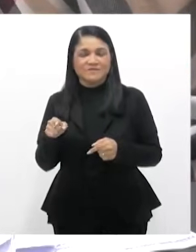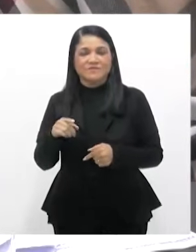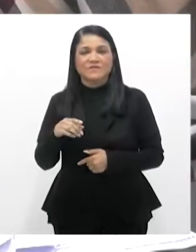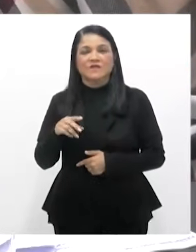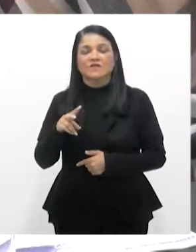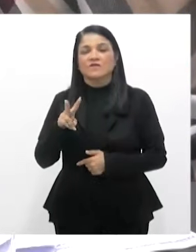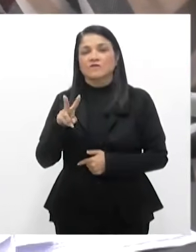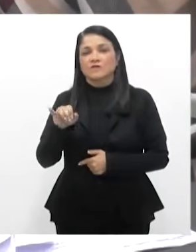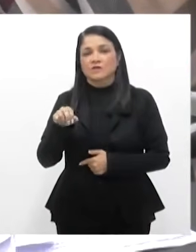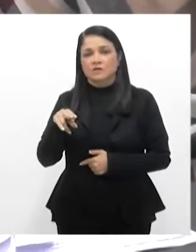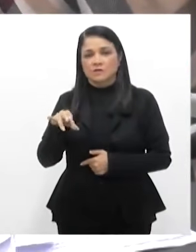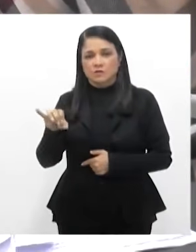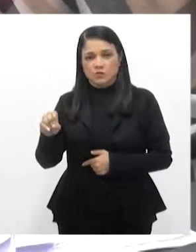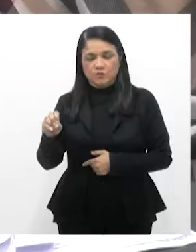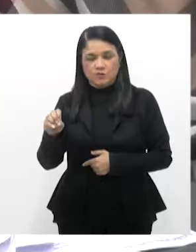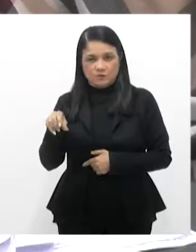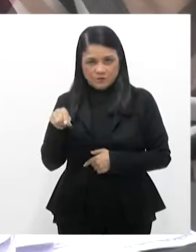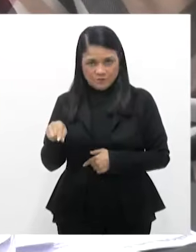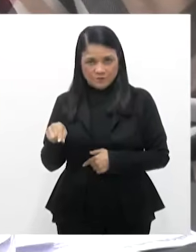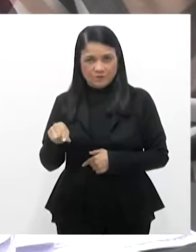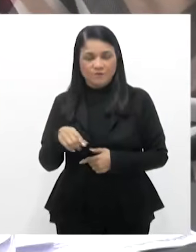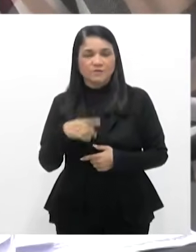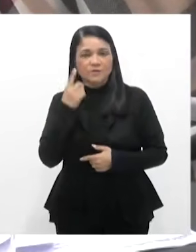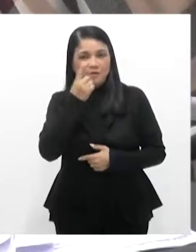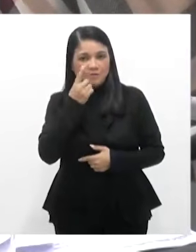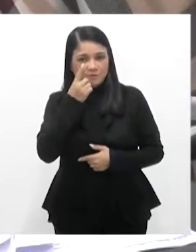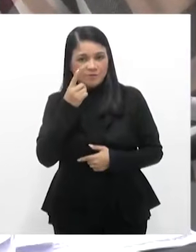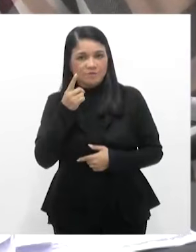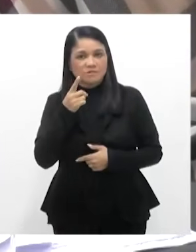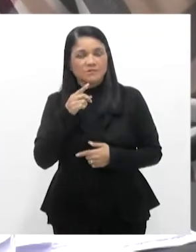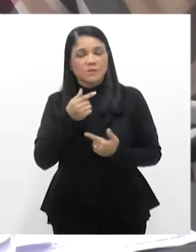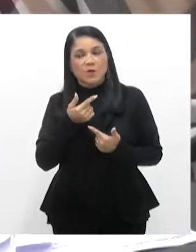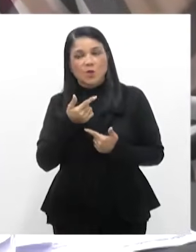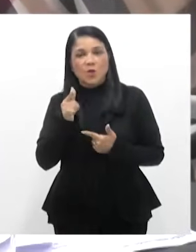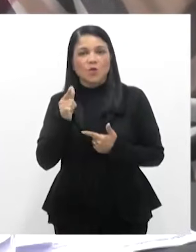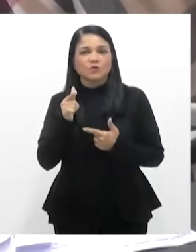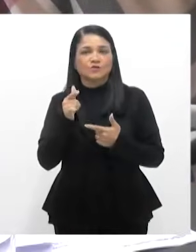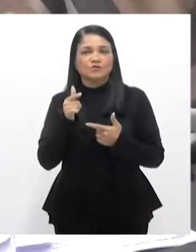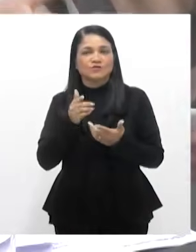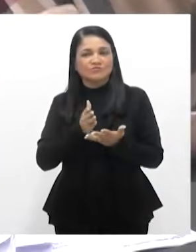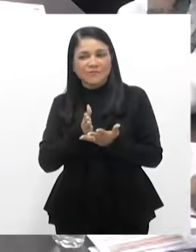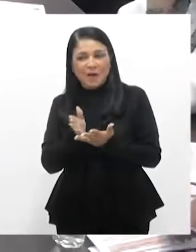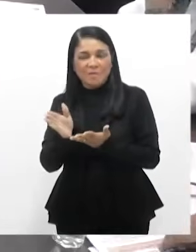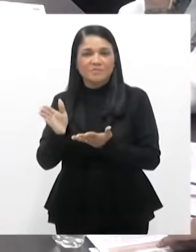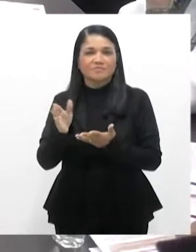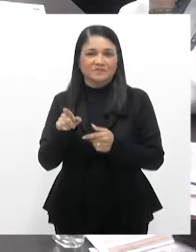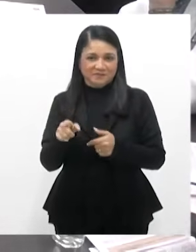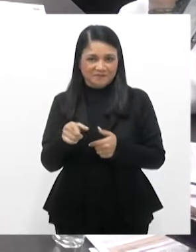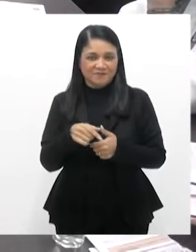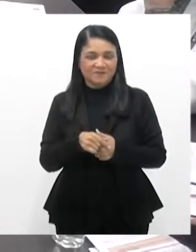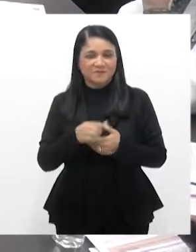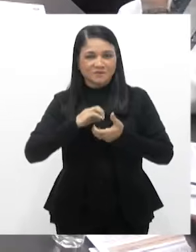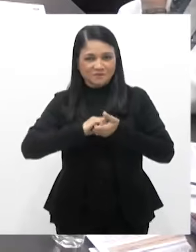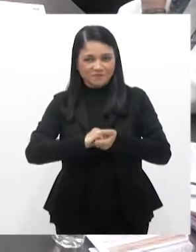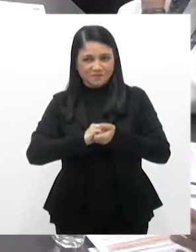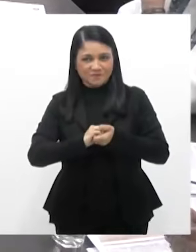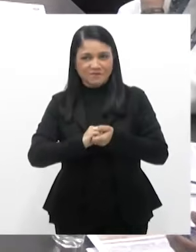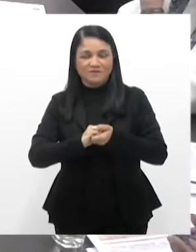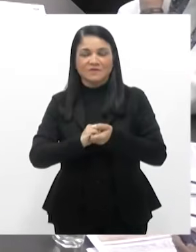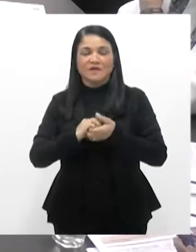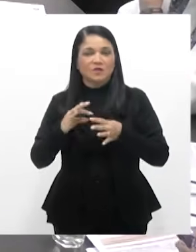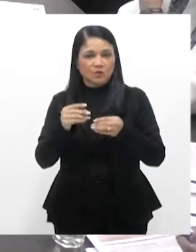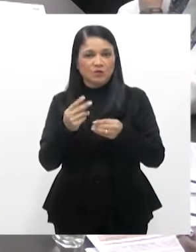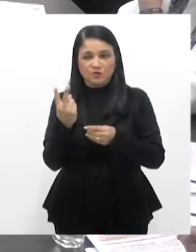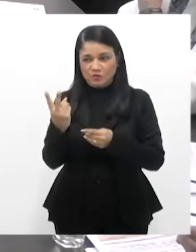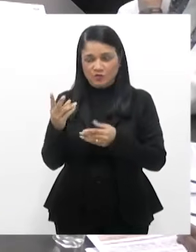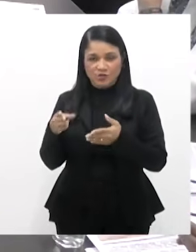Cozzolino, que também está seguindo outros caminhos. Não queria cumprimentar os que chegam